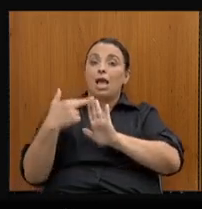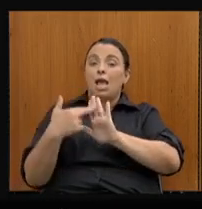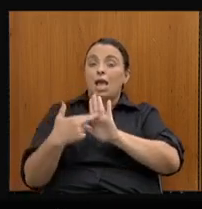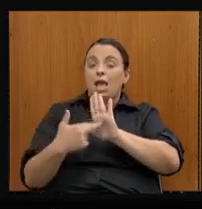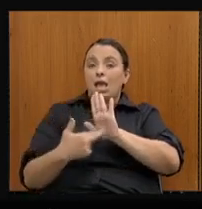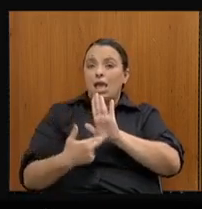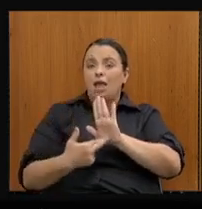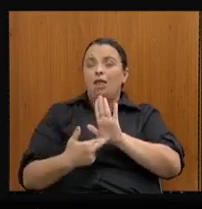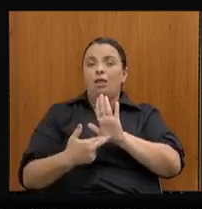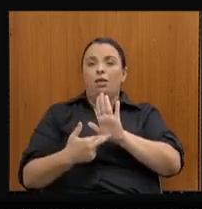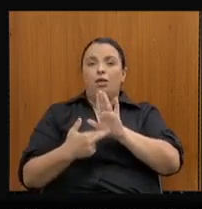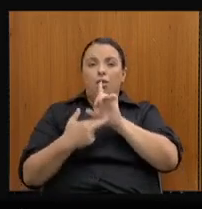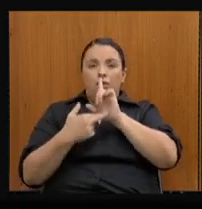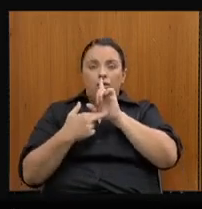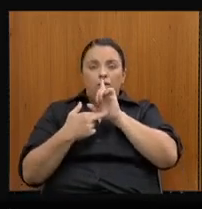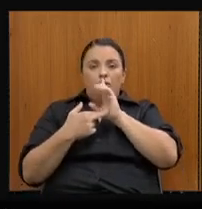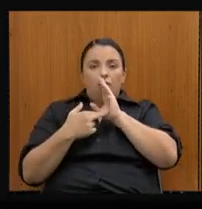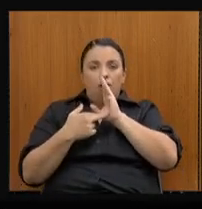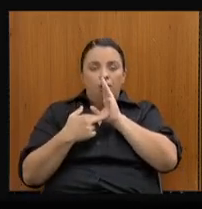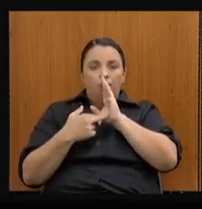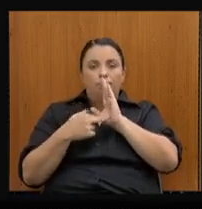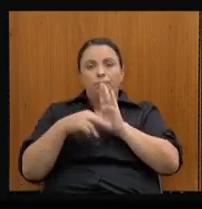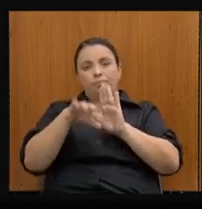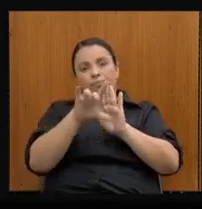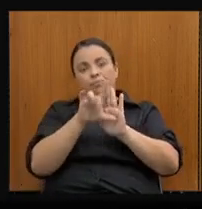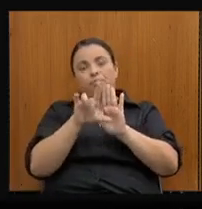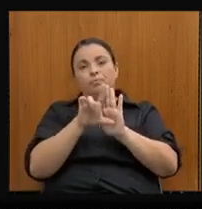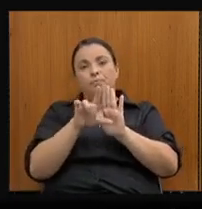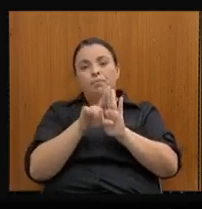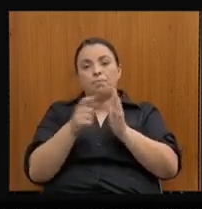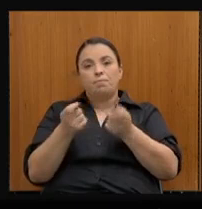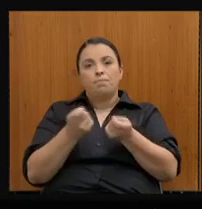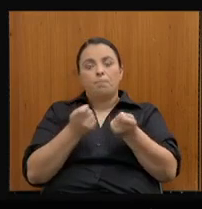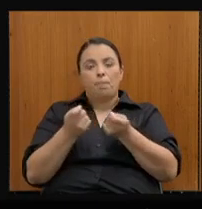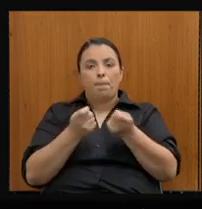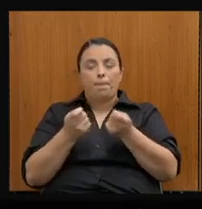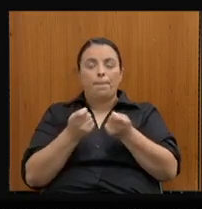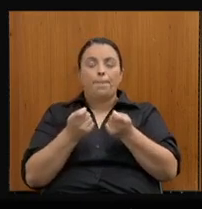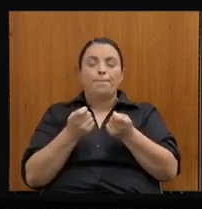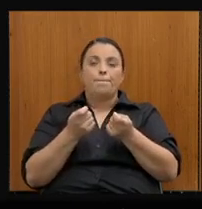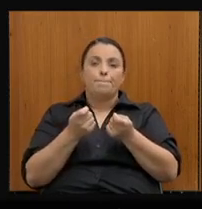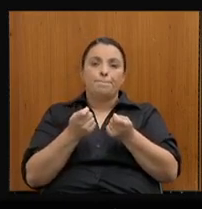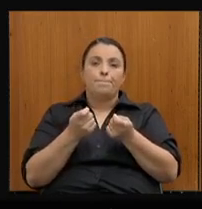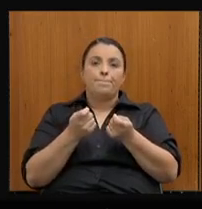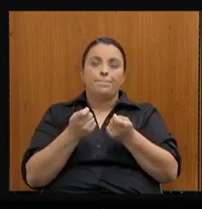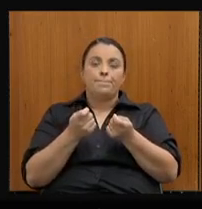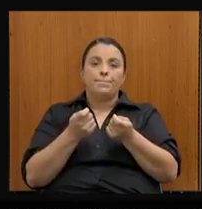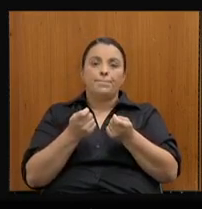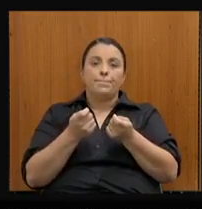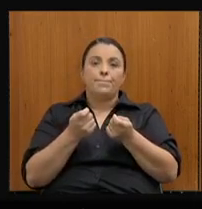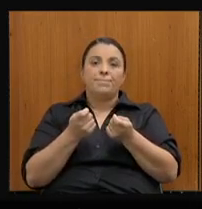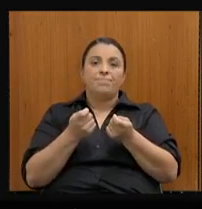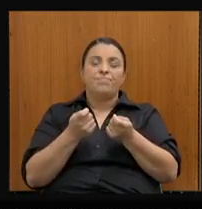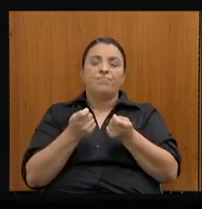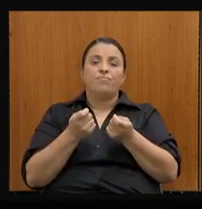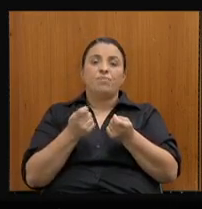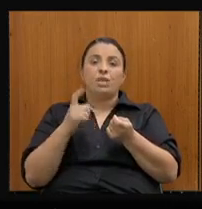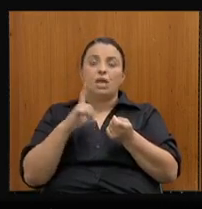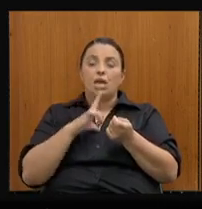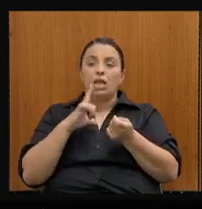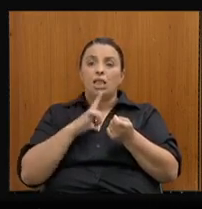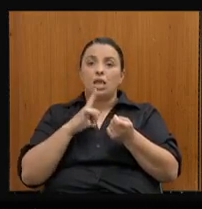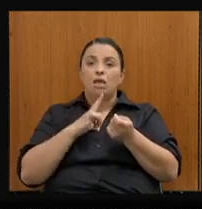seja criado um arcabouço legal regulatório inviabilize O encontro é dessa oferta